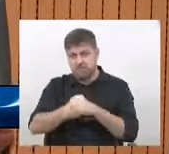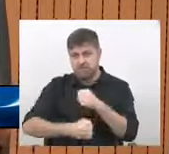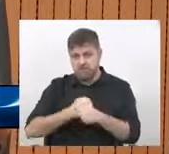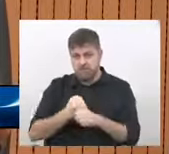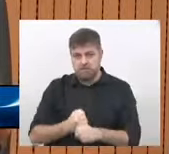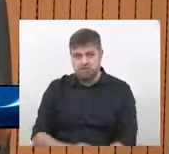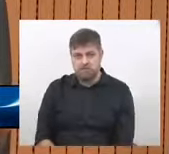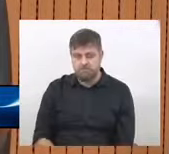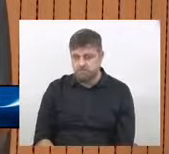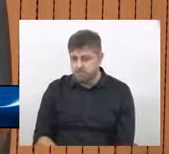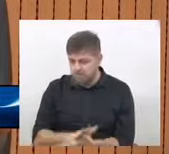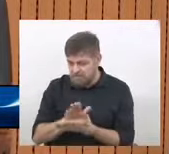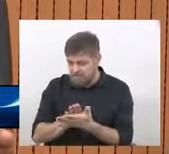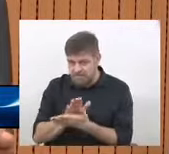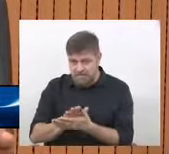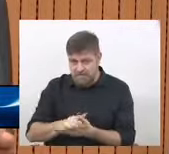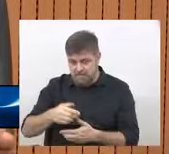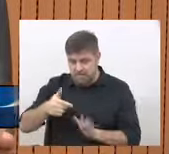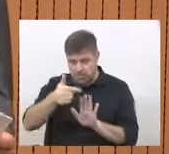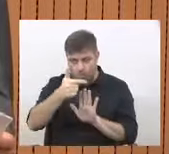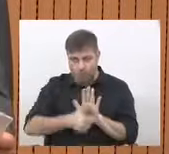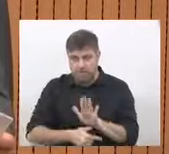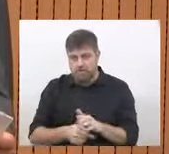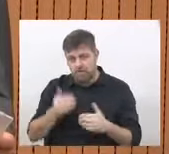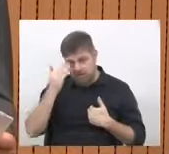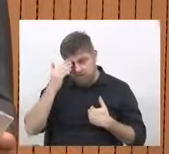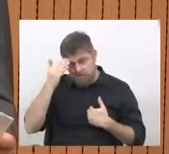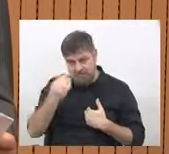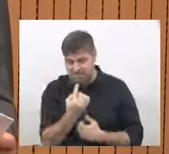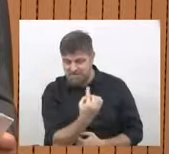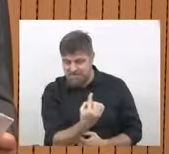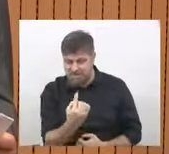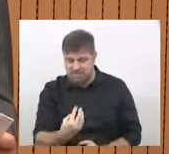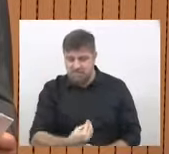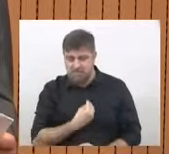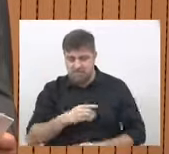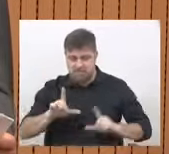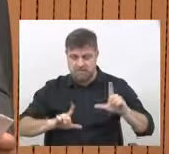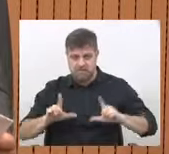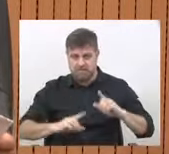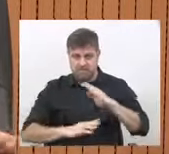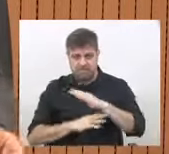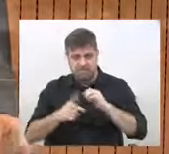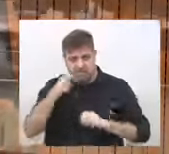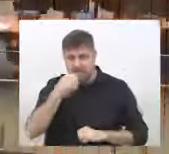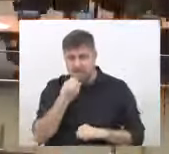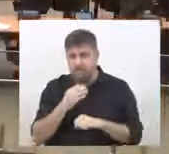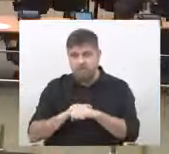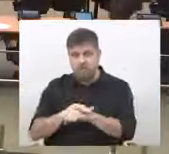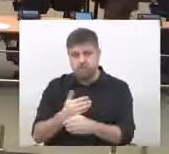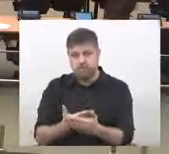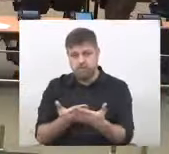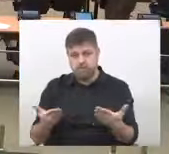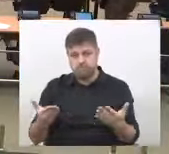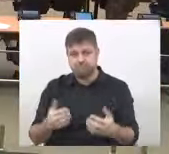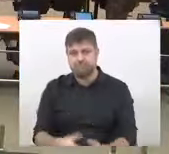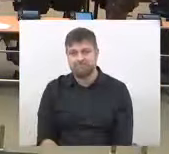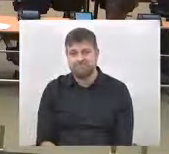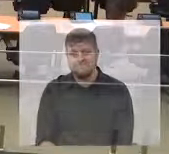Não havendo mais o que debater, nós agradecemos a presença de todos que nos acompanham até agora. Muito boa noite.